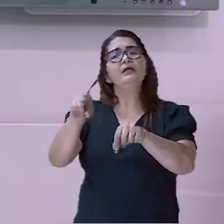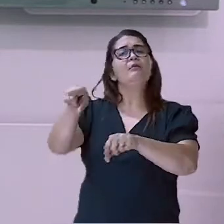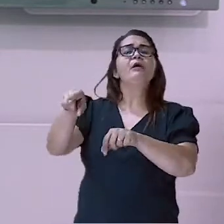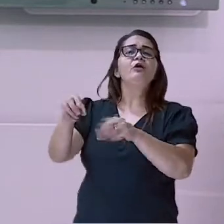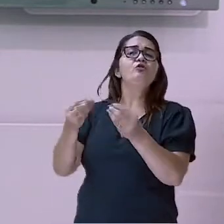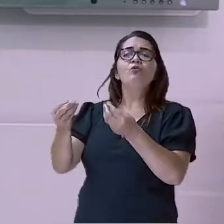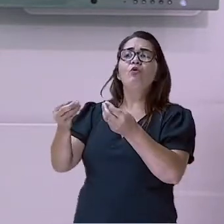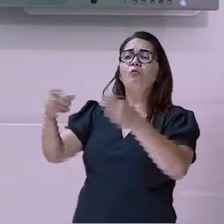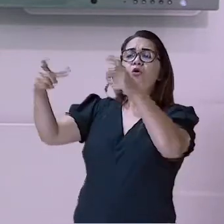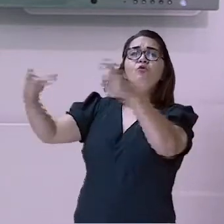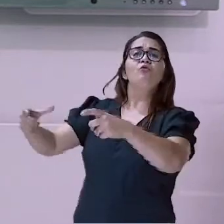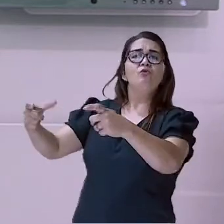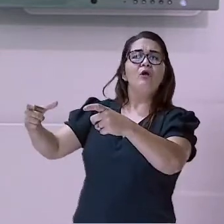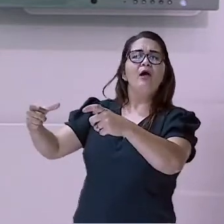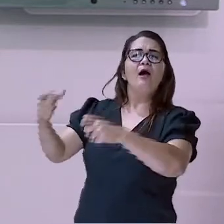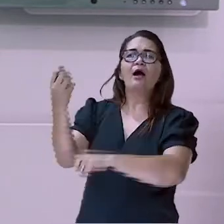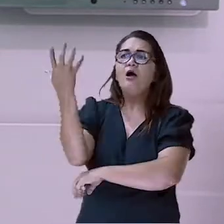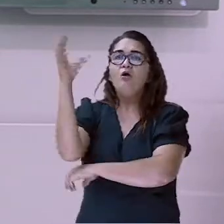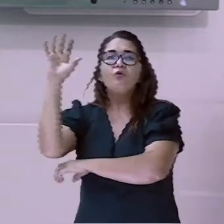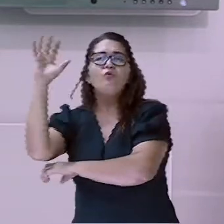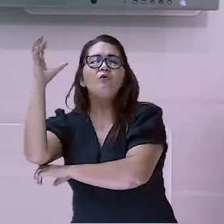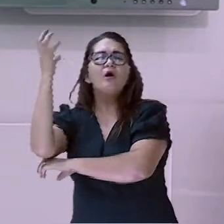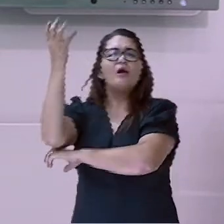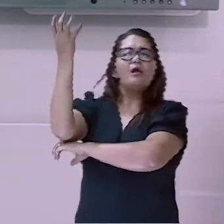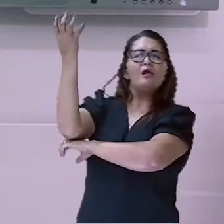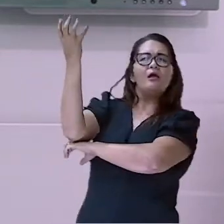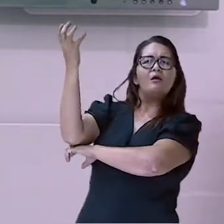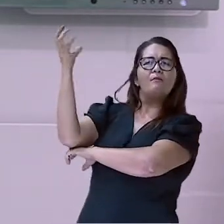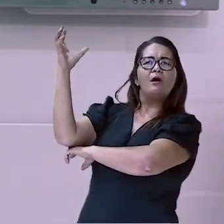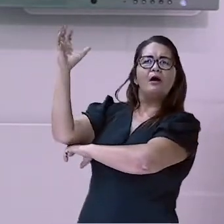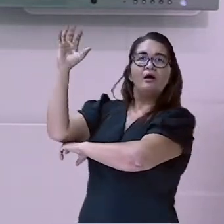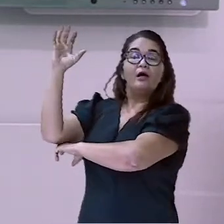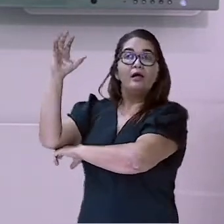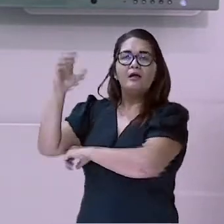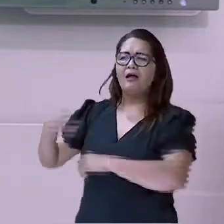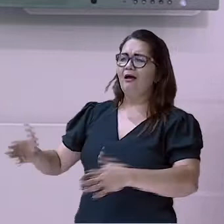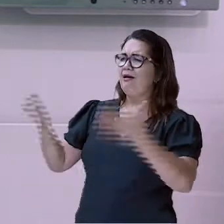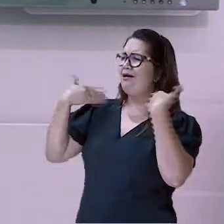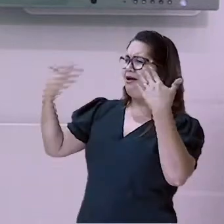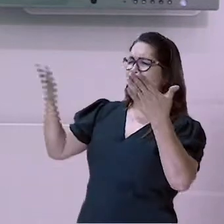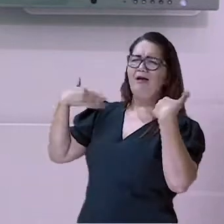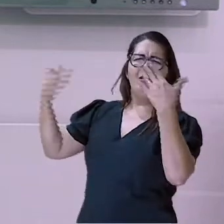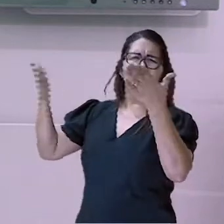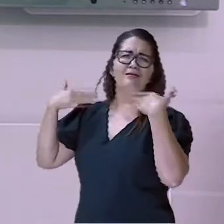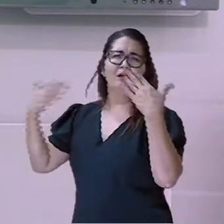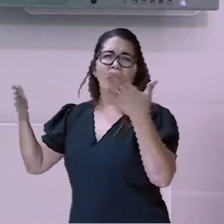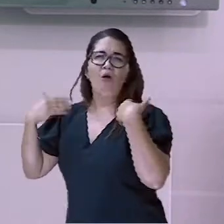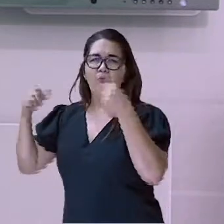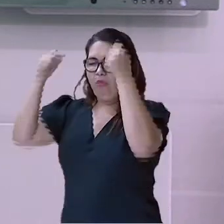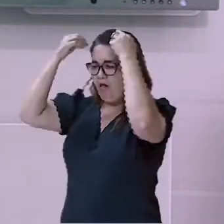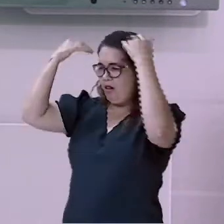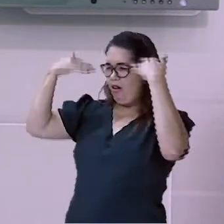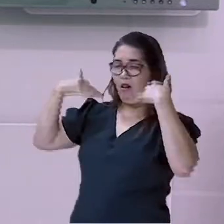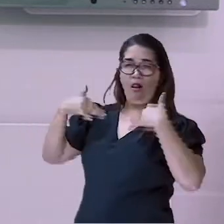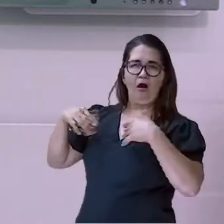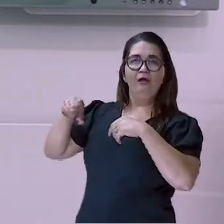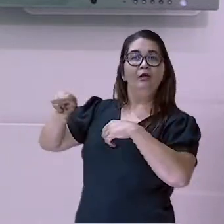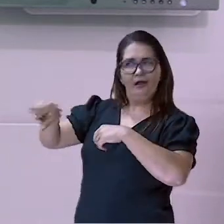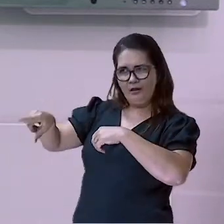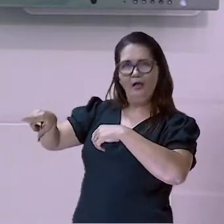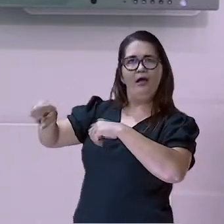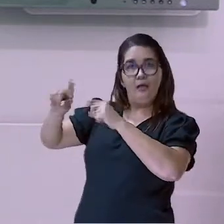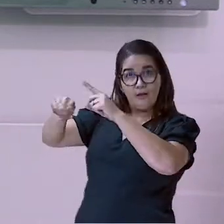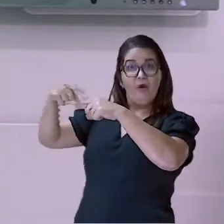muito, né? Chove muito, é muito úmido, é muito quente. E aí o que acontece? Outro tipo